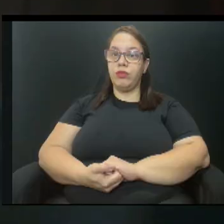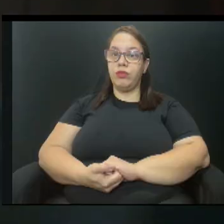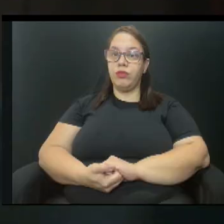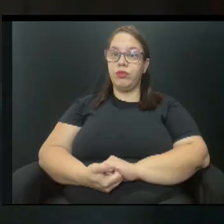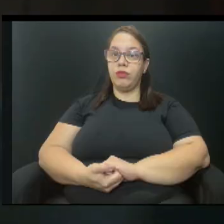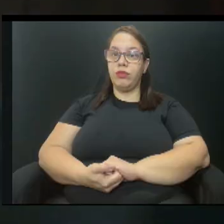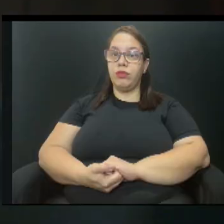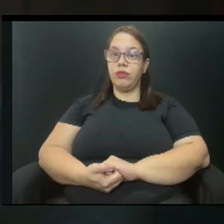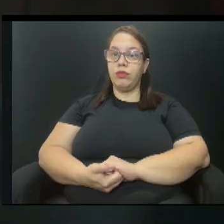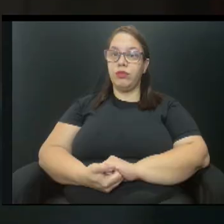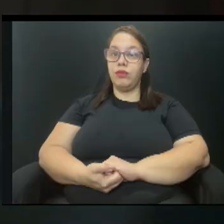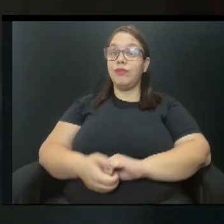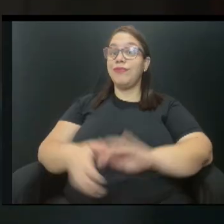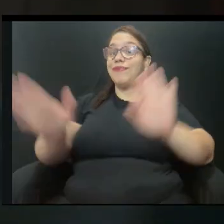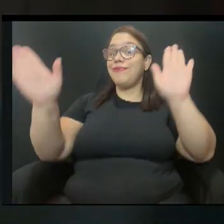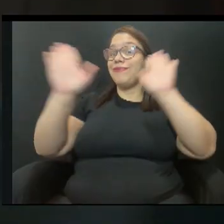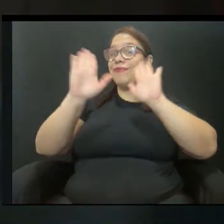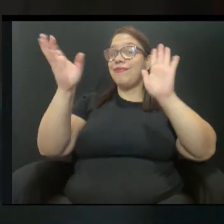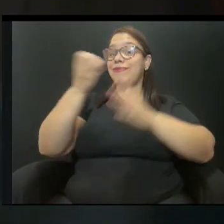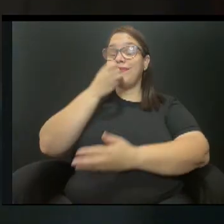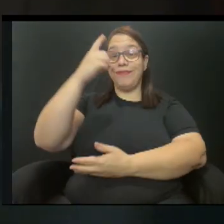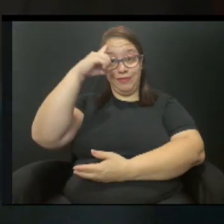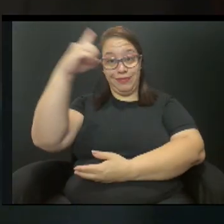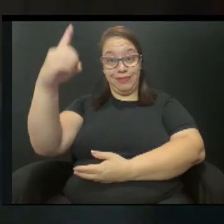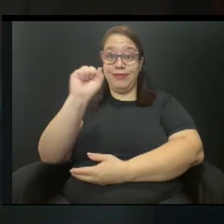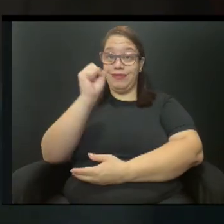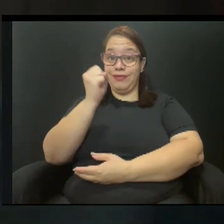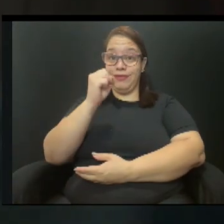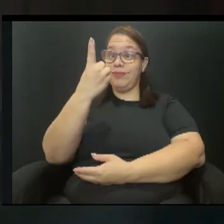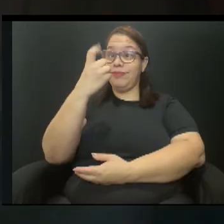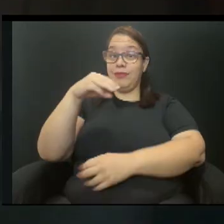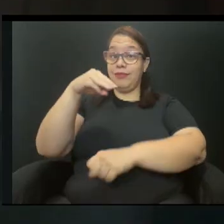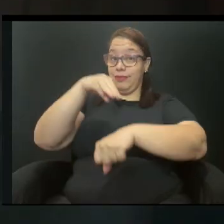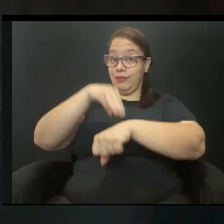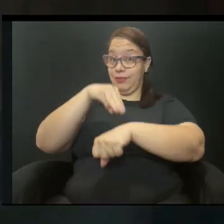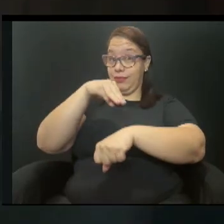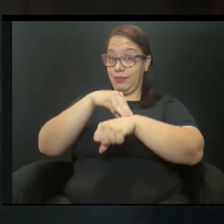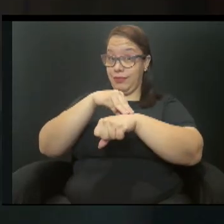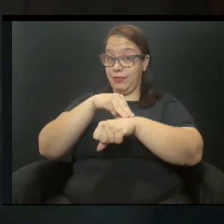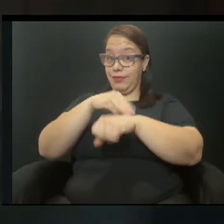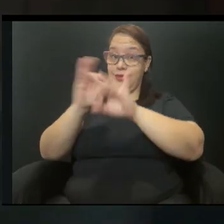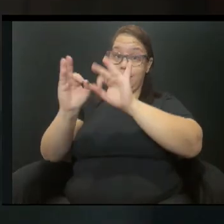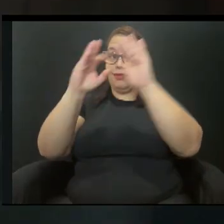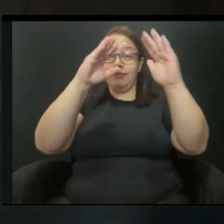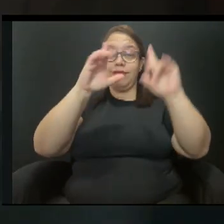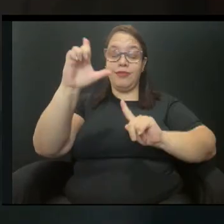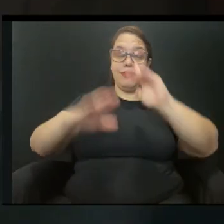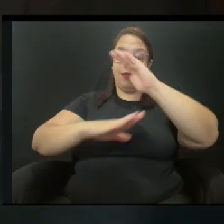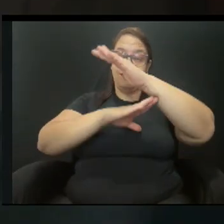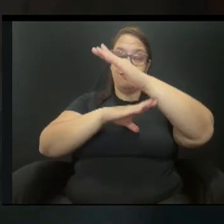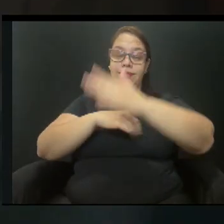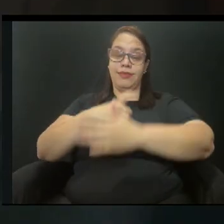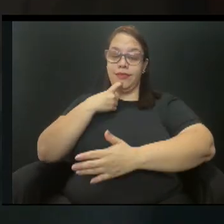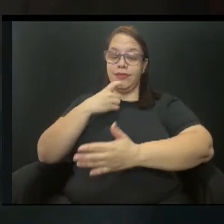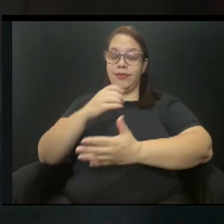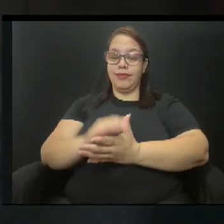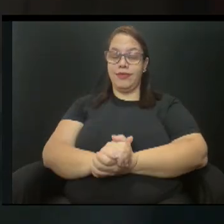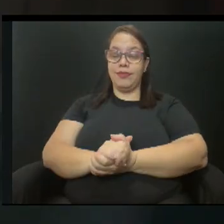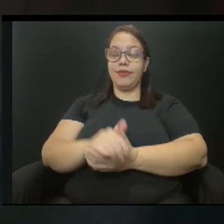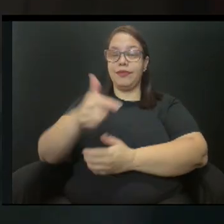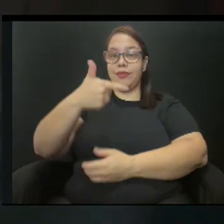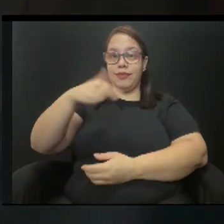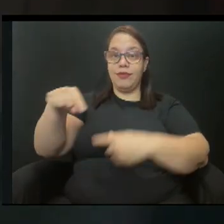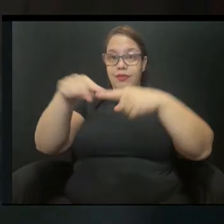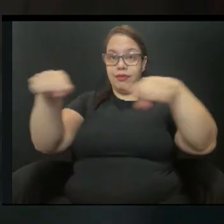Olá, bom dia. São 8h10 para você que acompanha a TV Câmara Campinas. Mais uma edição